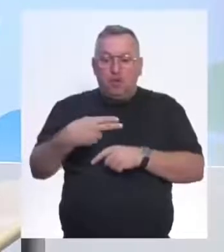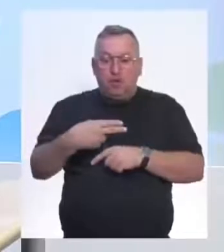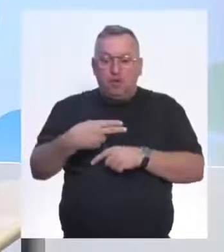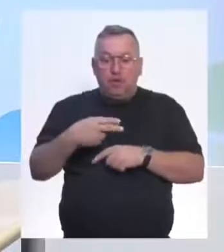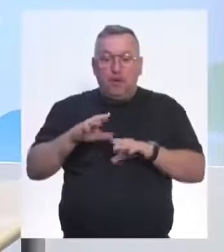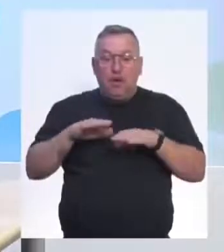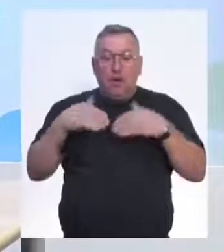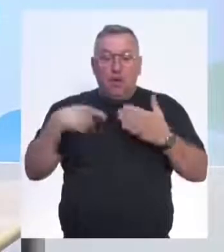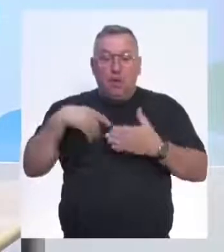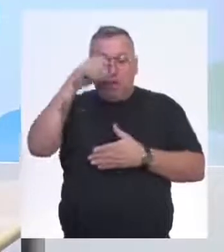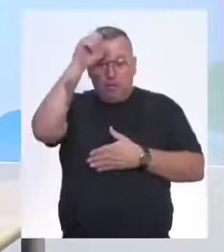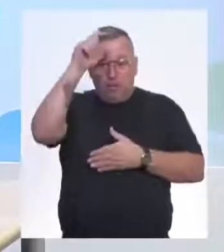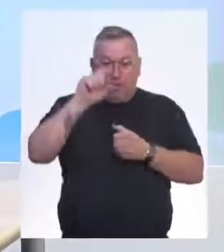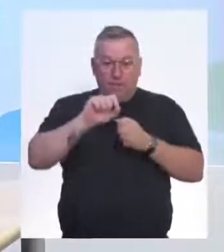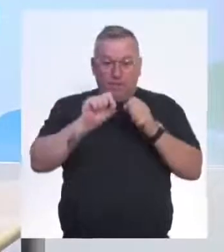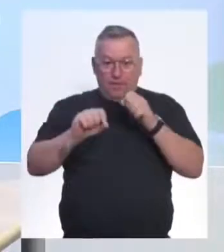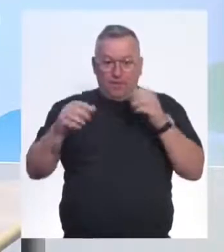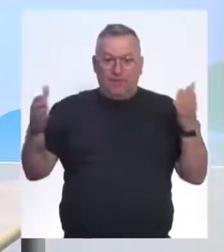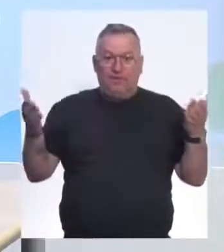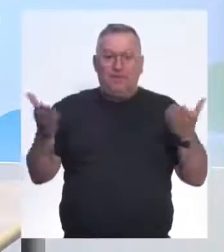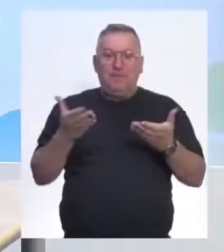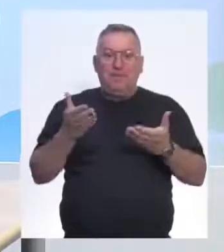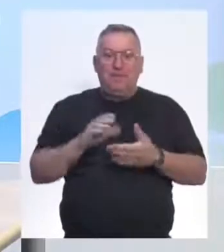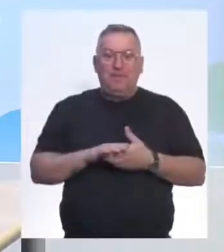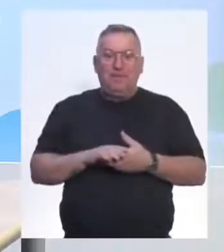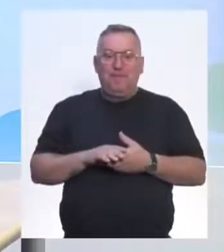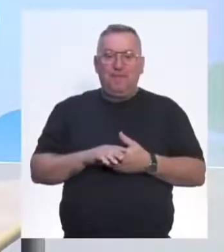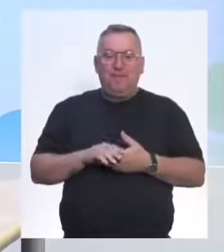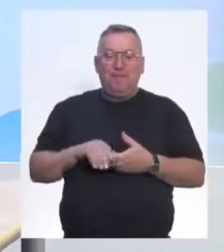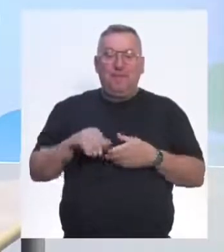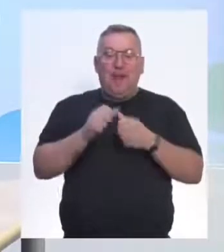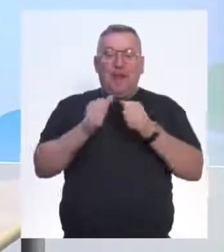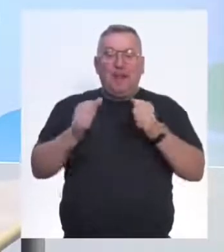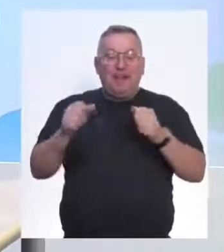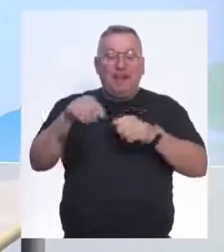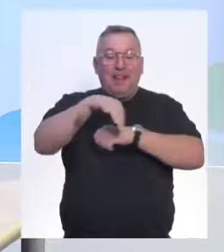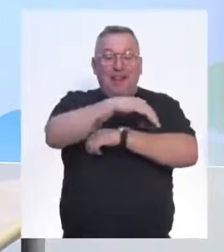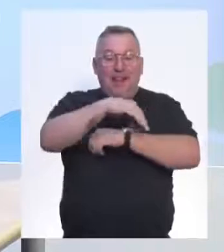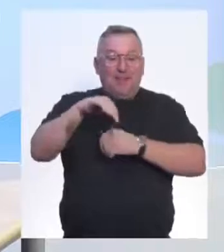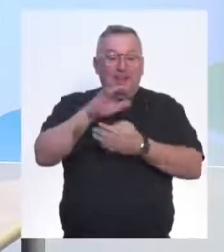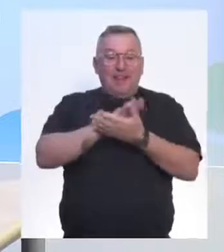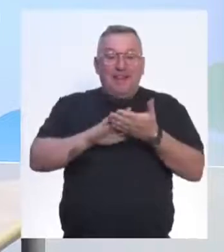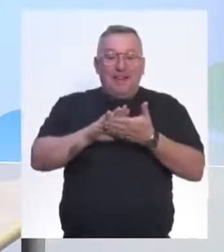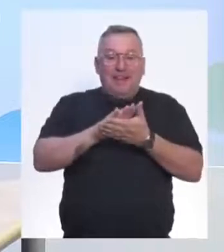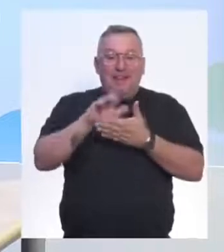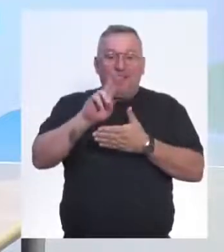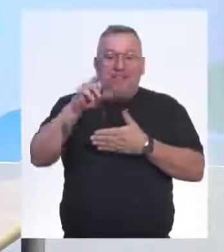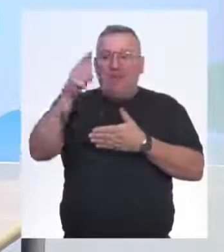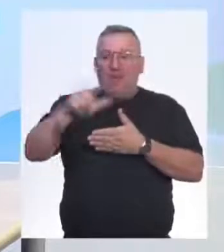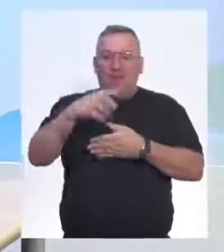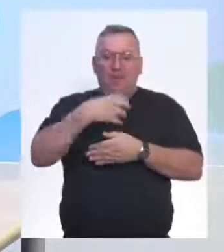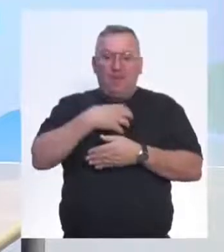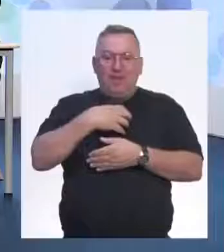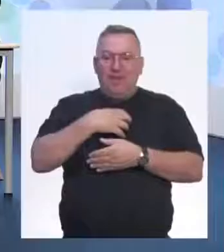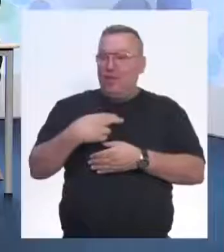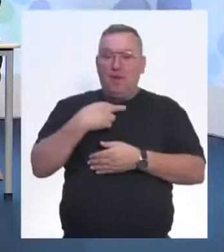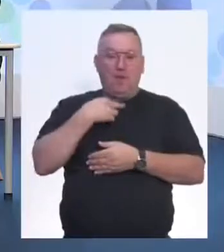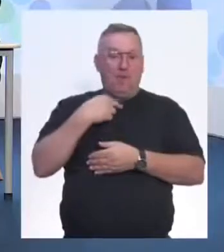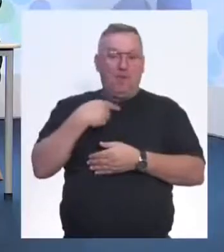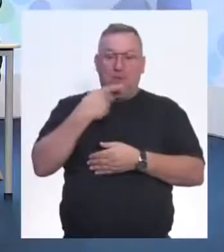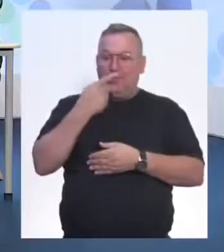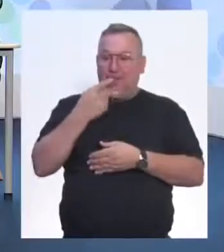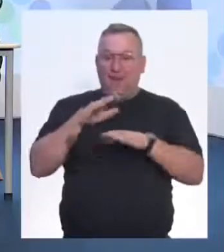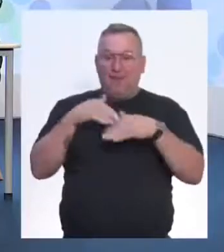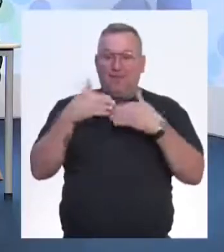sabe que quando eu aprendi a fazer o que você vai montar hoje, era sem réguas nem nada, né? Na época a gente usava um outro método que eu não vou dizer aqui